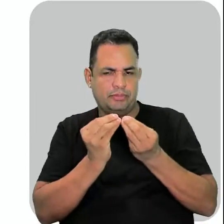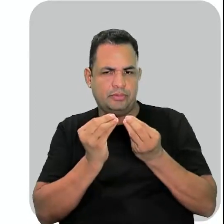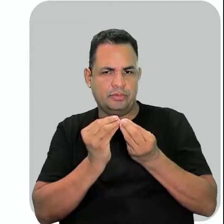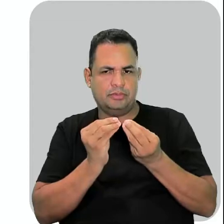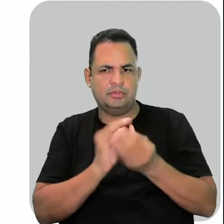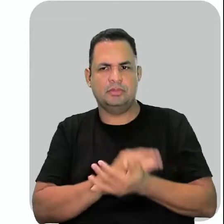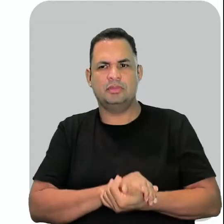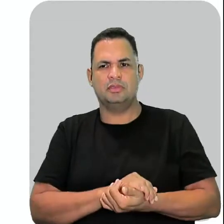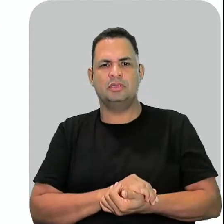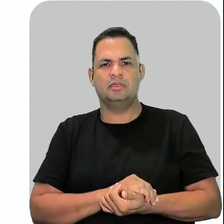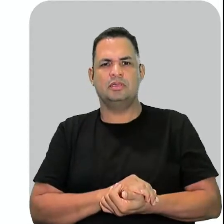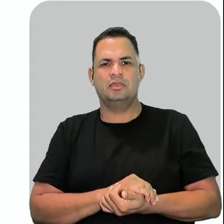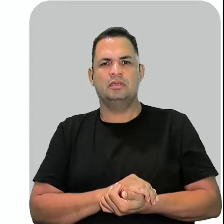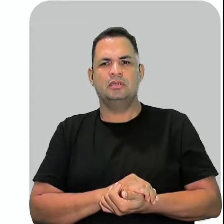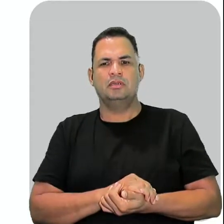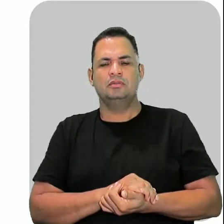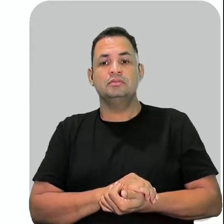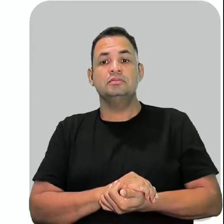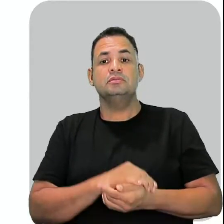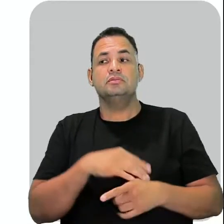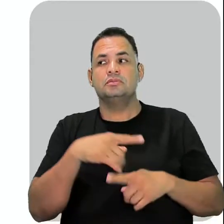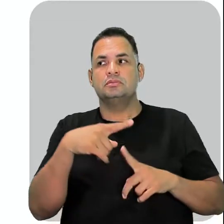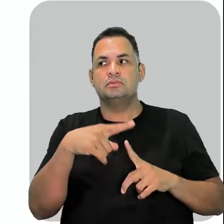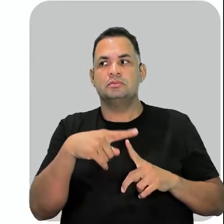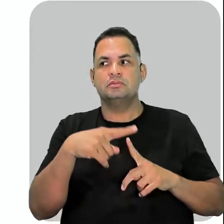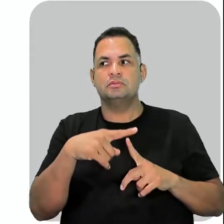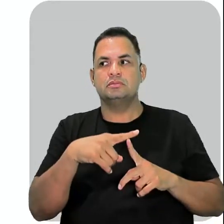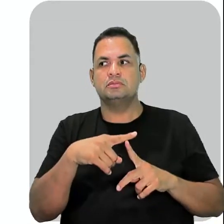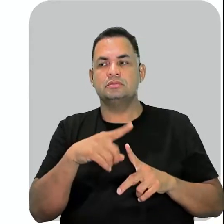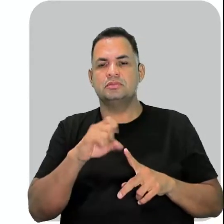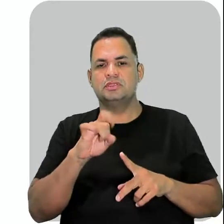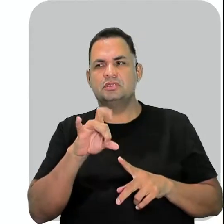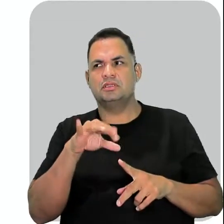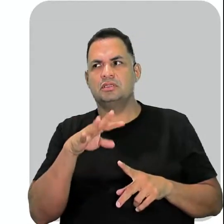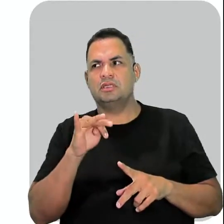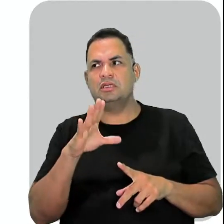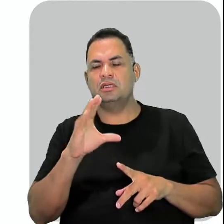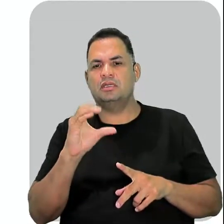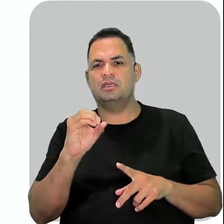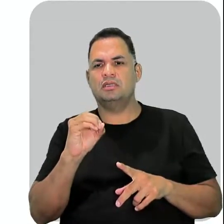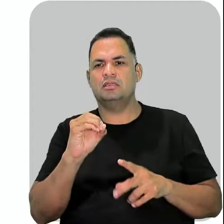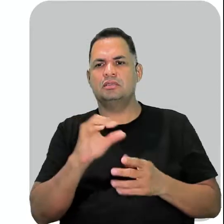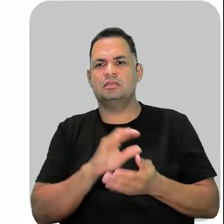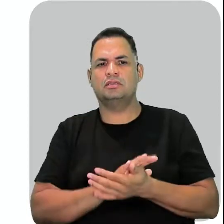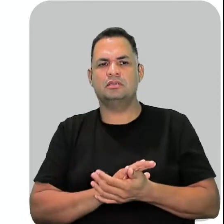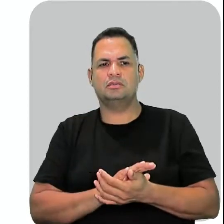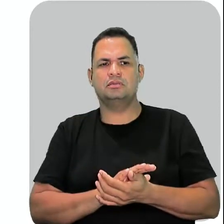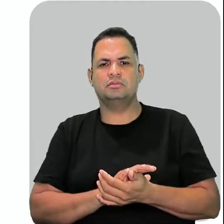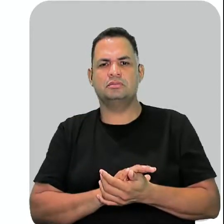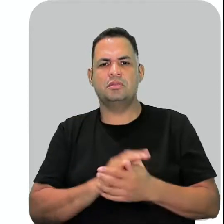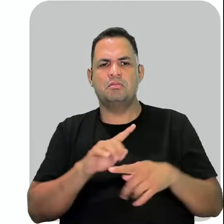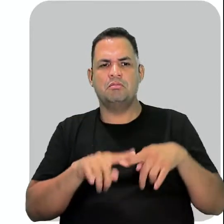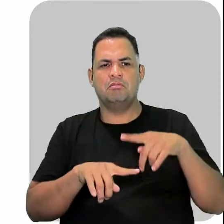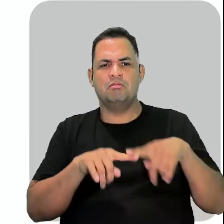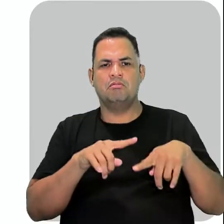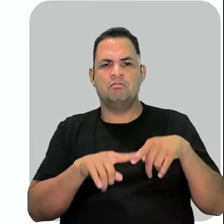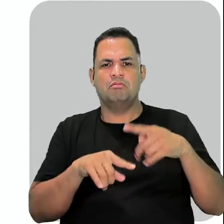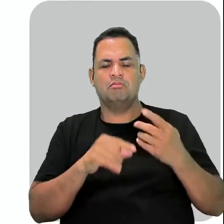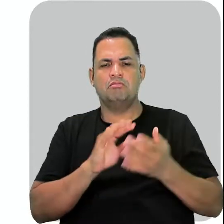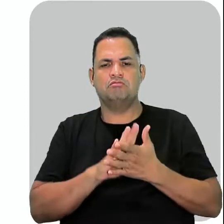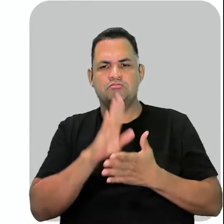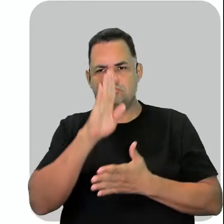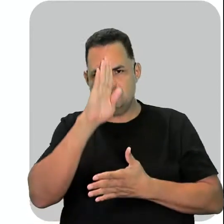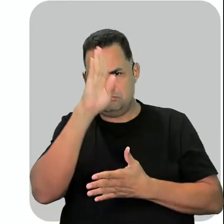um polímero. De que tipo? Sintético. Então vamos lá. Material cujo